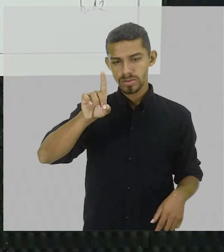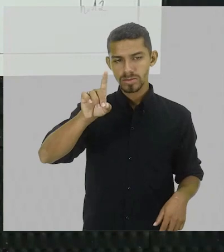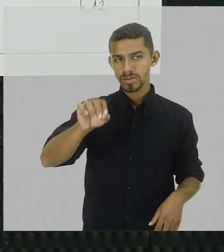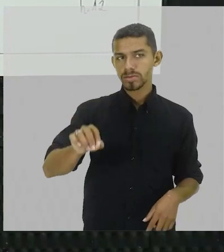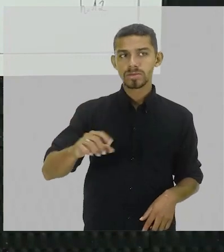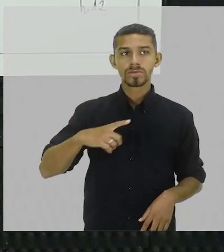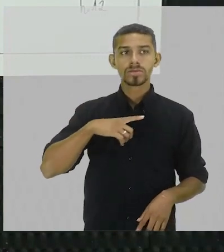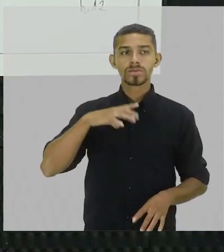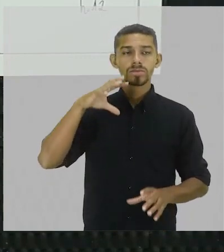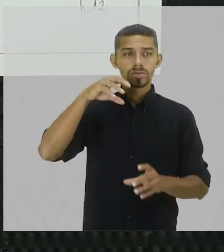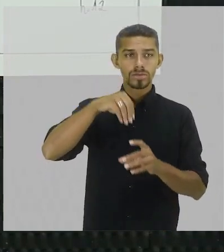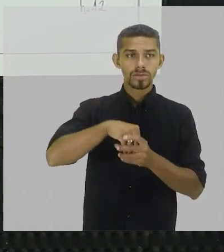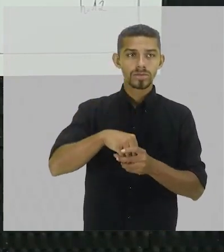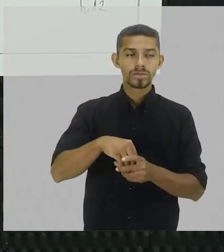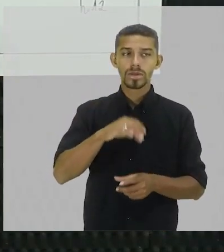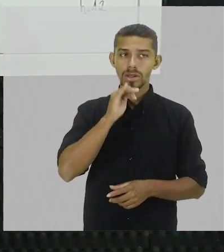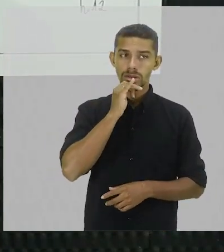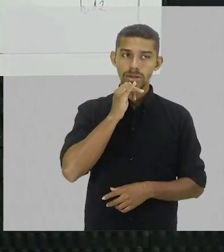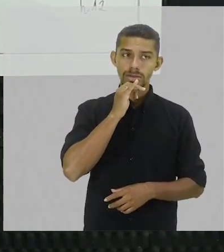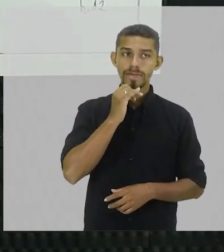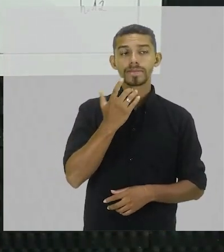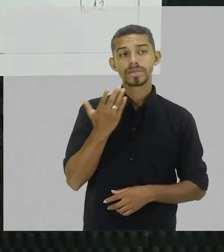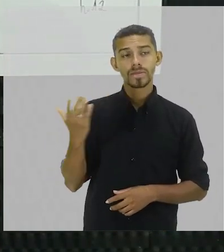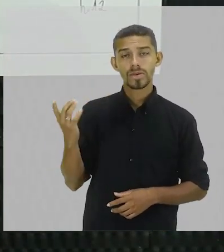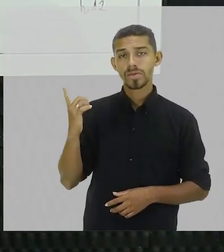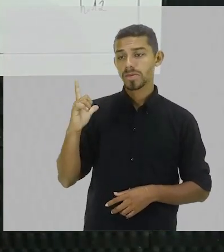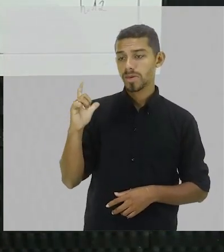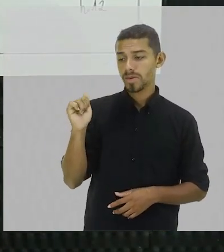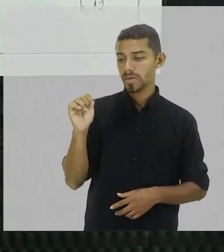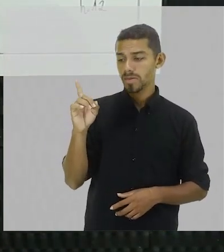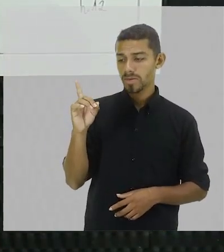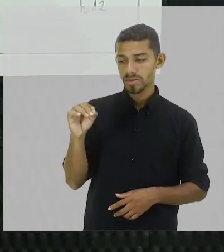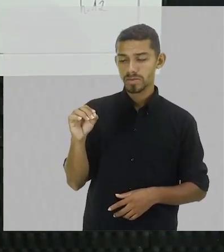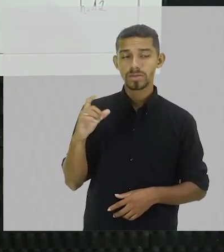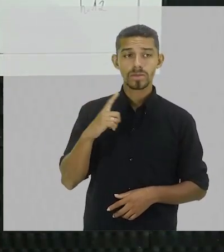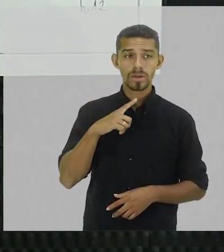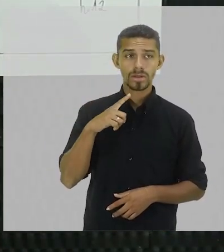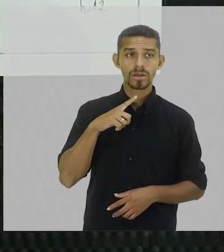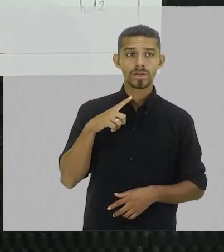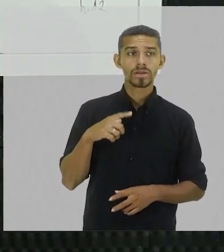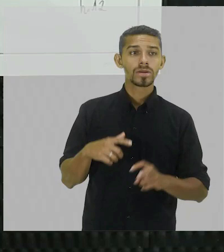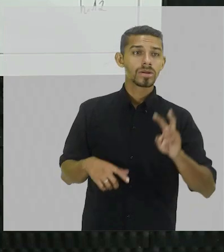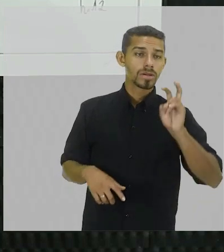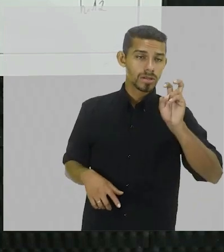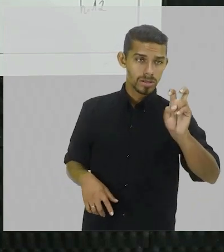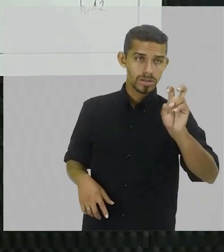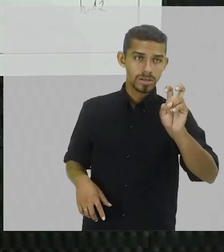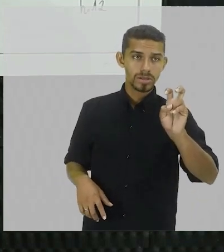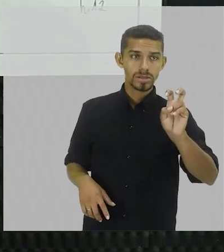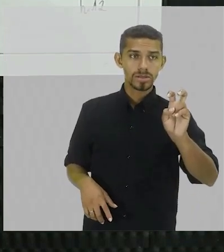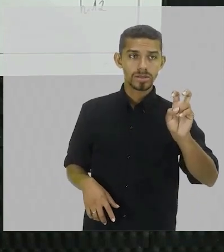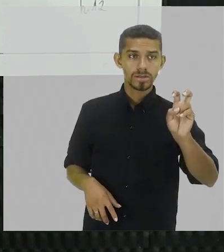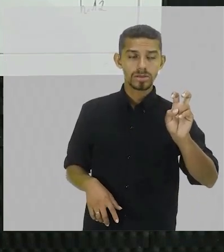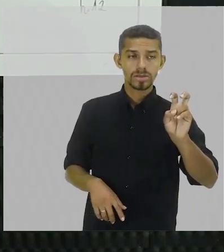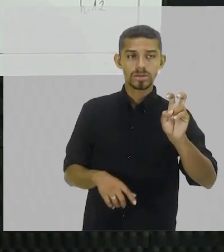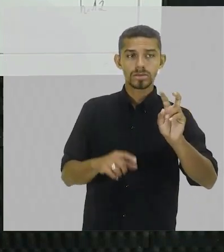está inscrito. Ora, então o lado vai ser igual a 5 raiz de